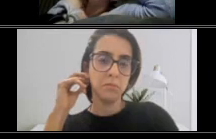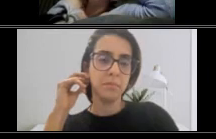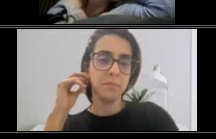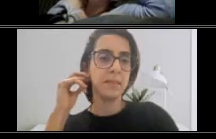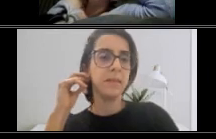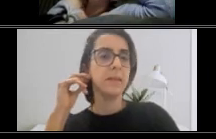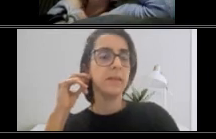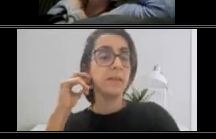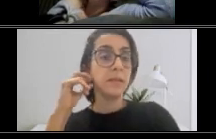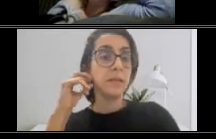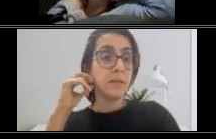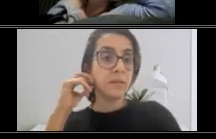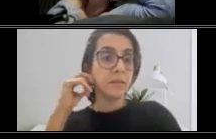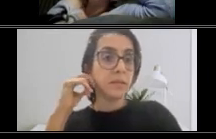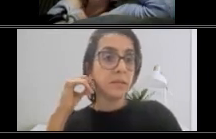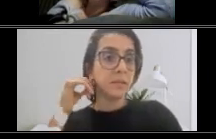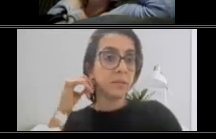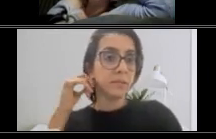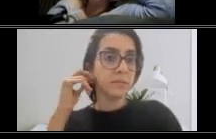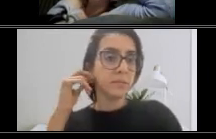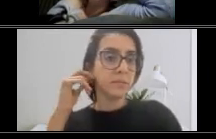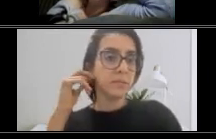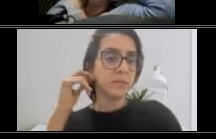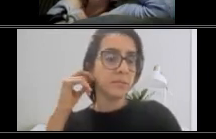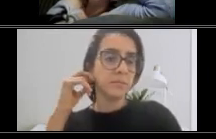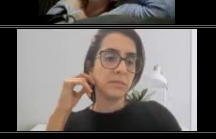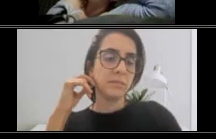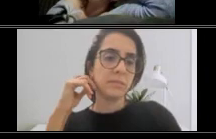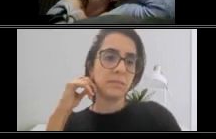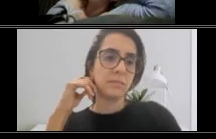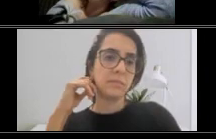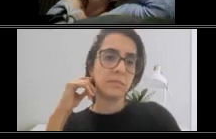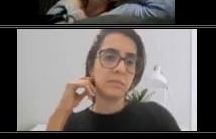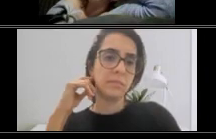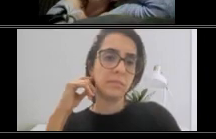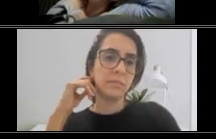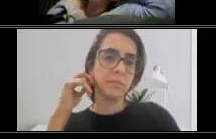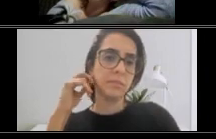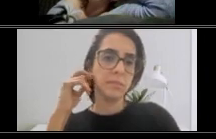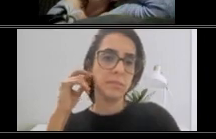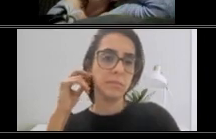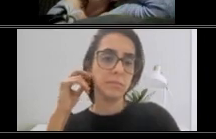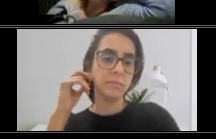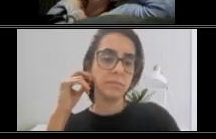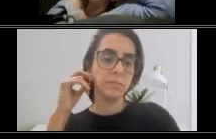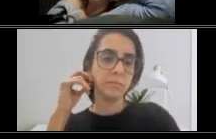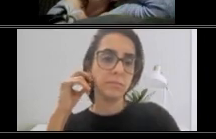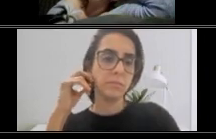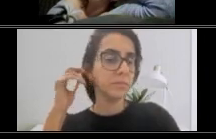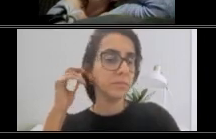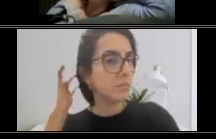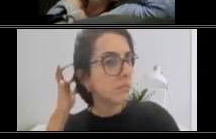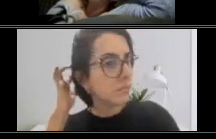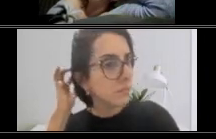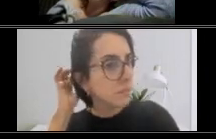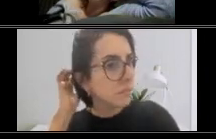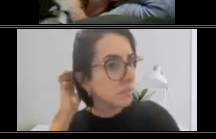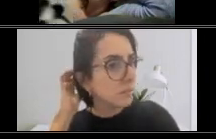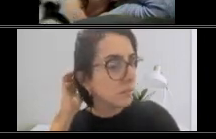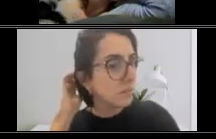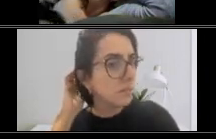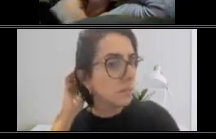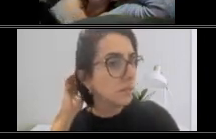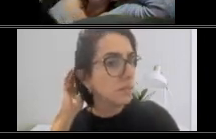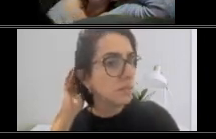como hipertensão arterial, diabetes ou transtornos mentais, não aconselho usar genérico, né?